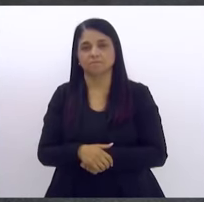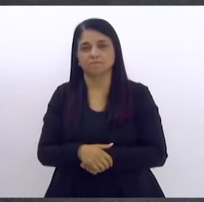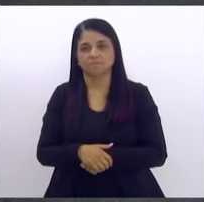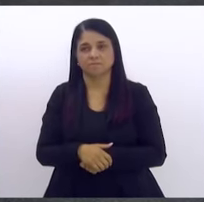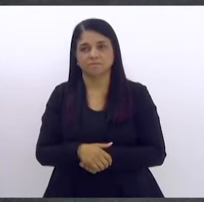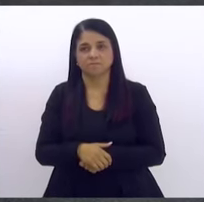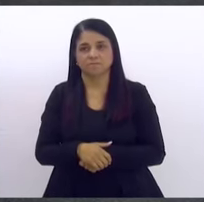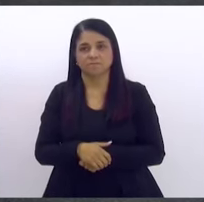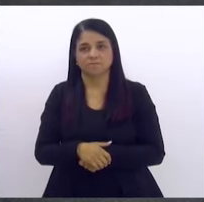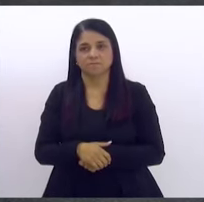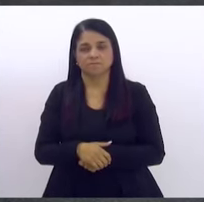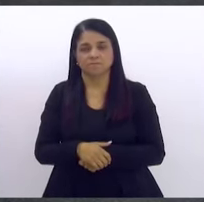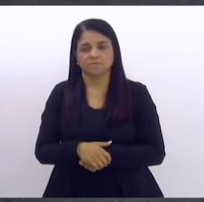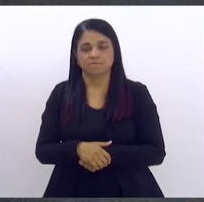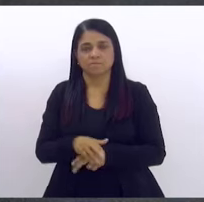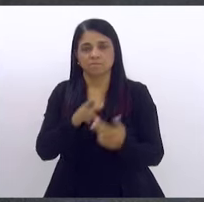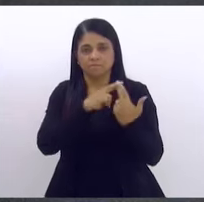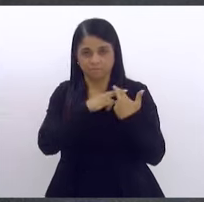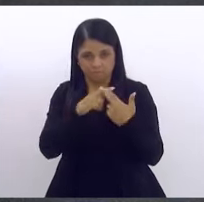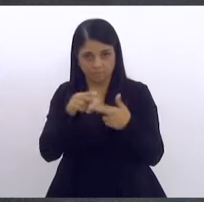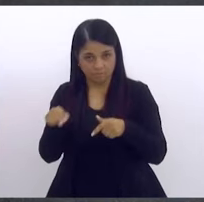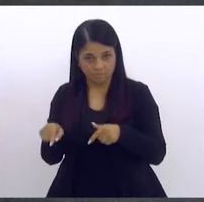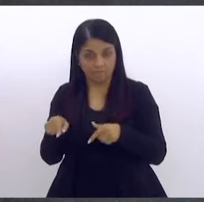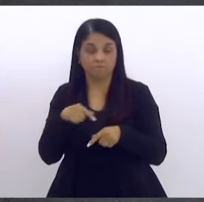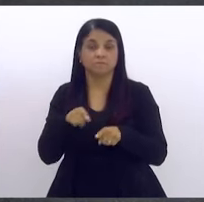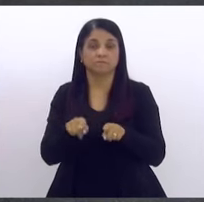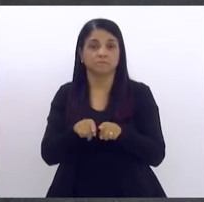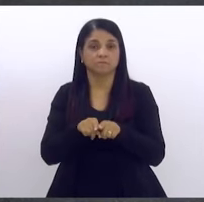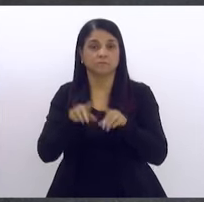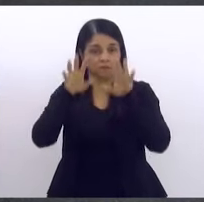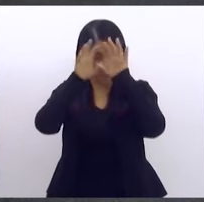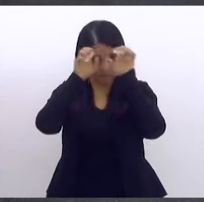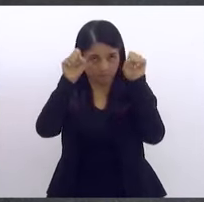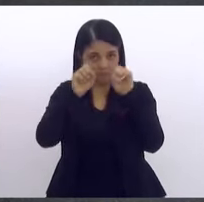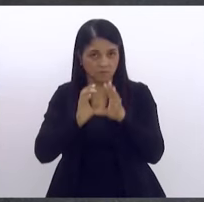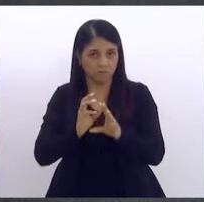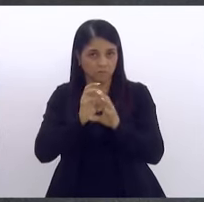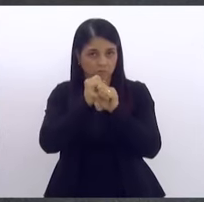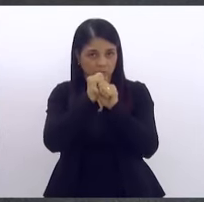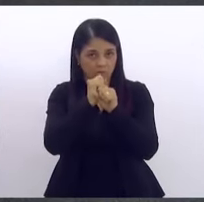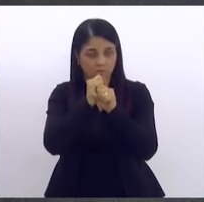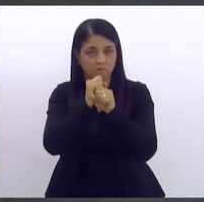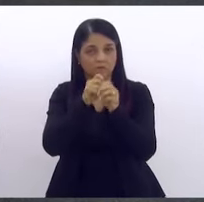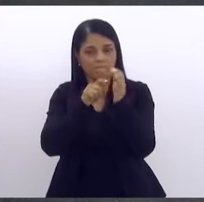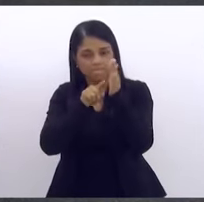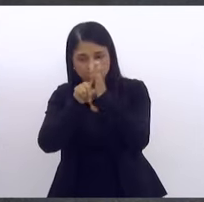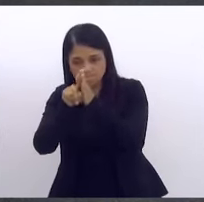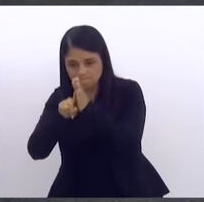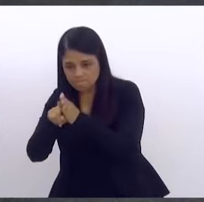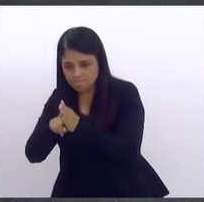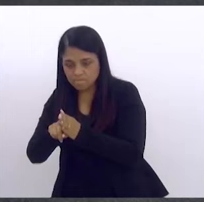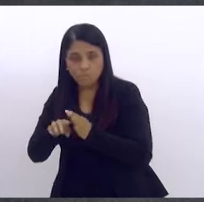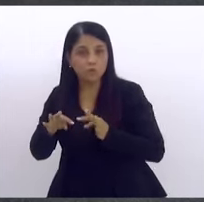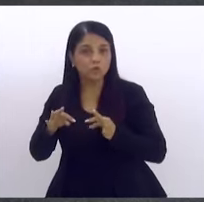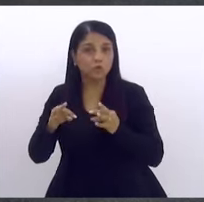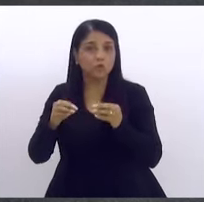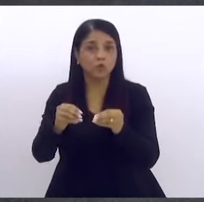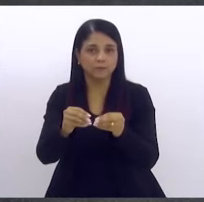E queria dizer, senhor presidente, que o Tribunal de Contas já auditou todas, sem